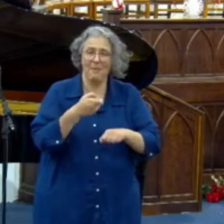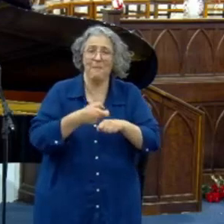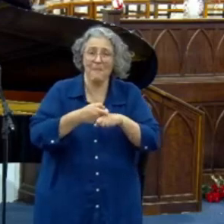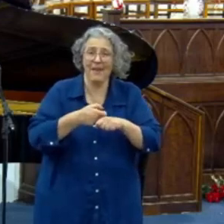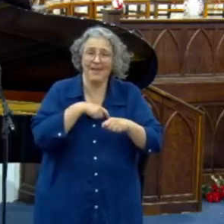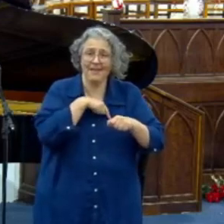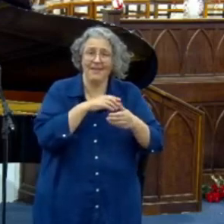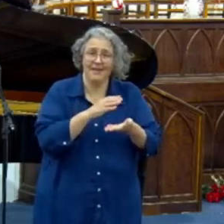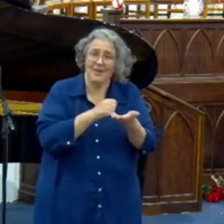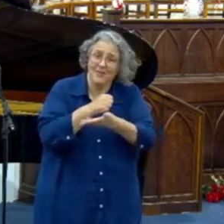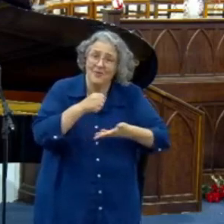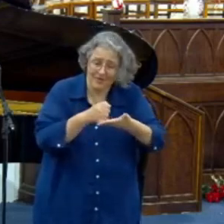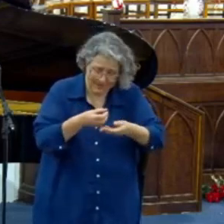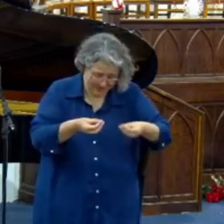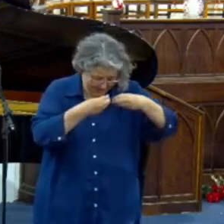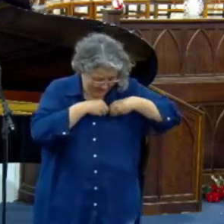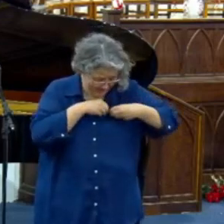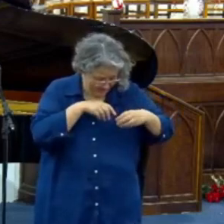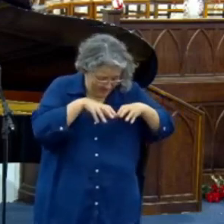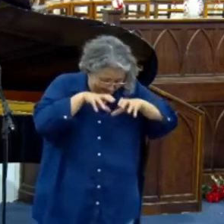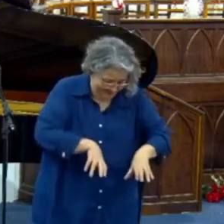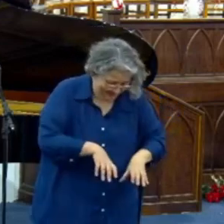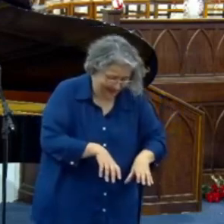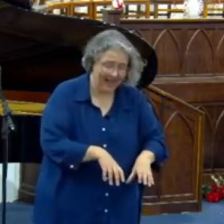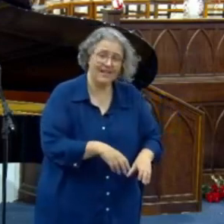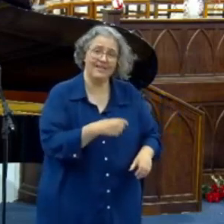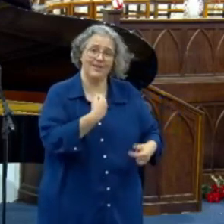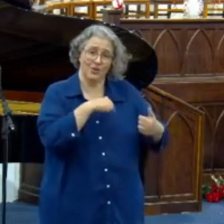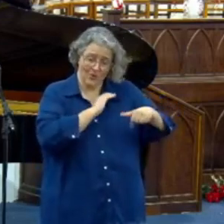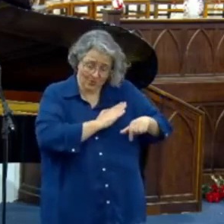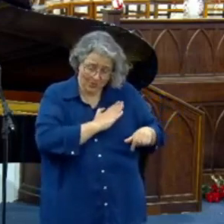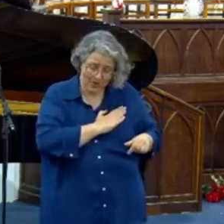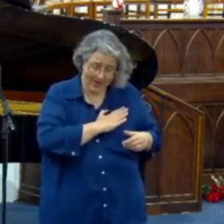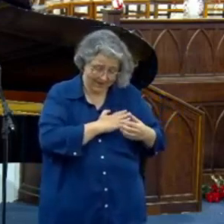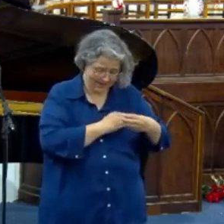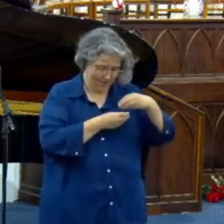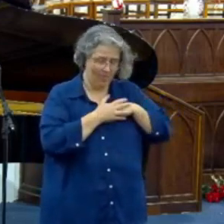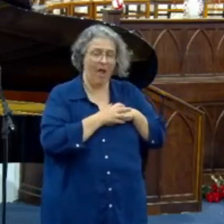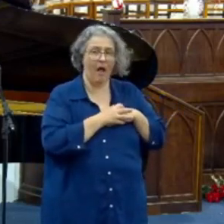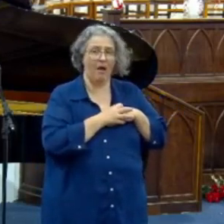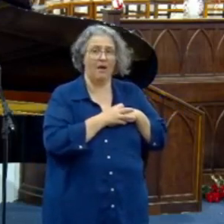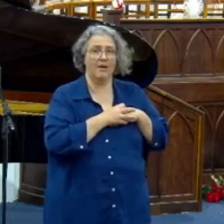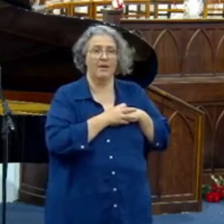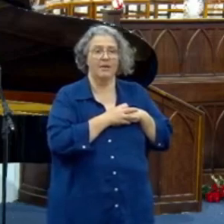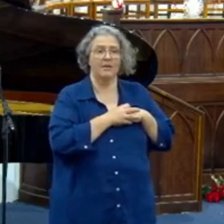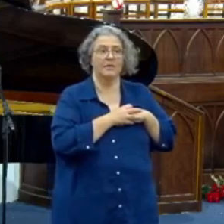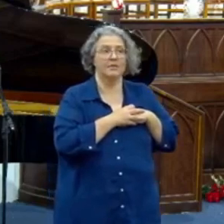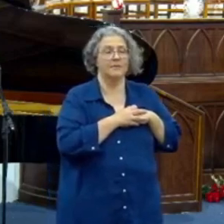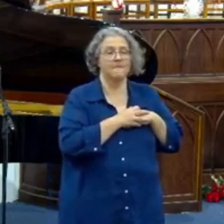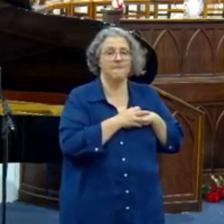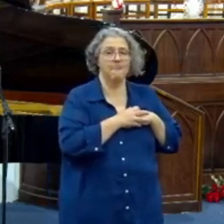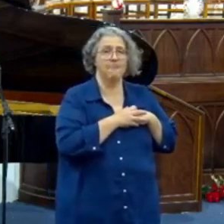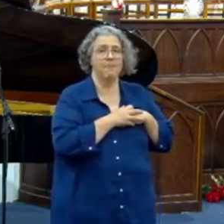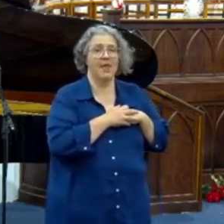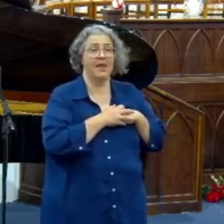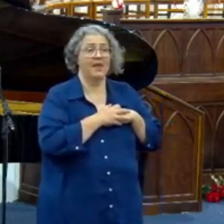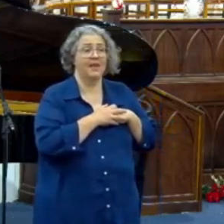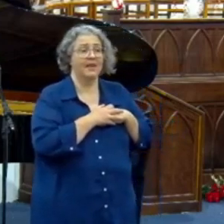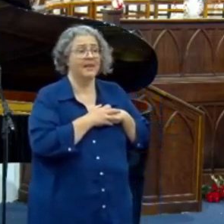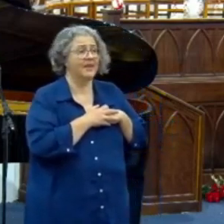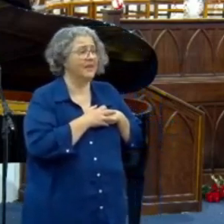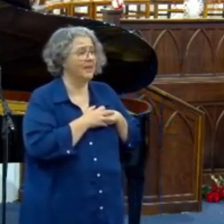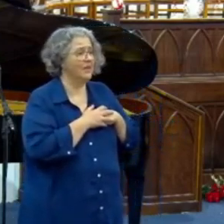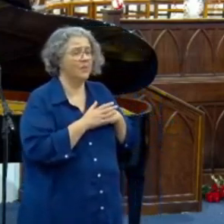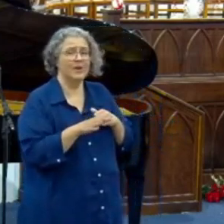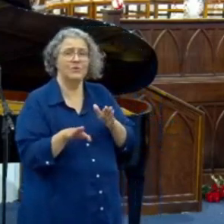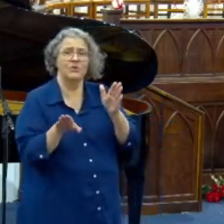aos filhos, ensinando isso às próximas gerações. E aí quando vem ao céu, quando vem a hora do céu, onde é que está o